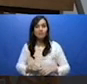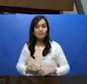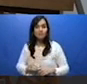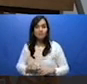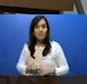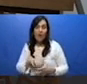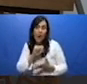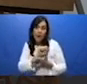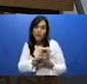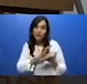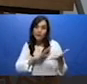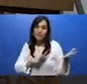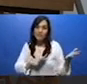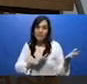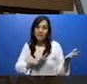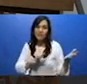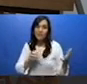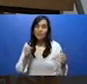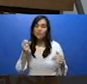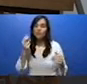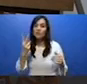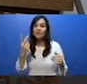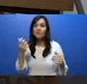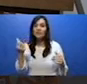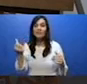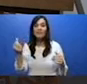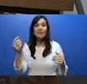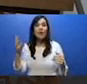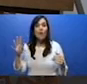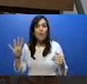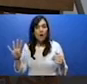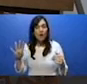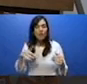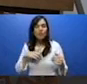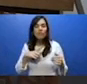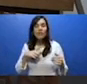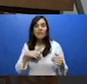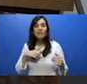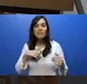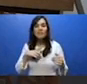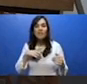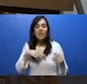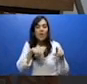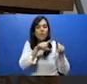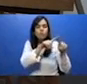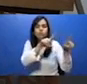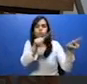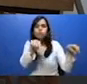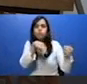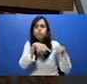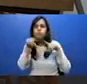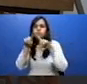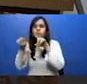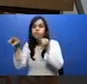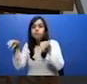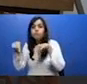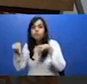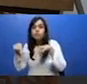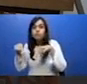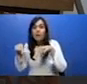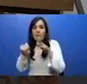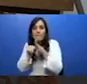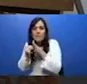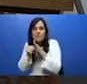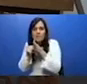uma atividade na página 264. Vamos estudar sobre os sítios paleontológicos aos